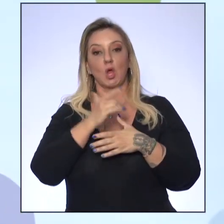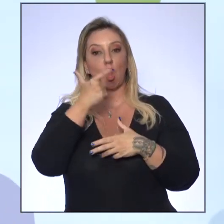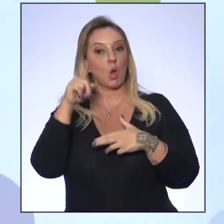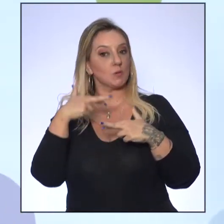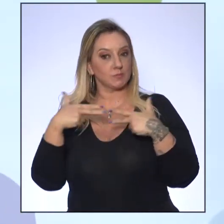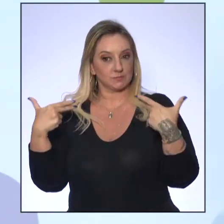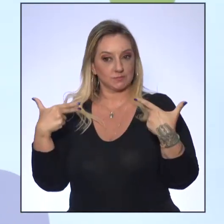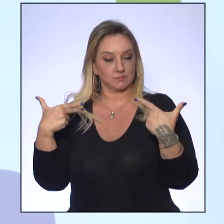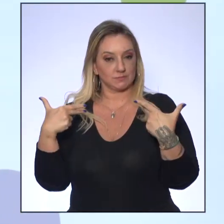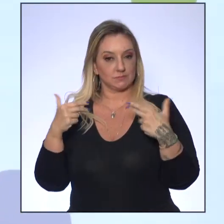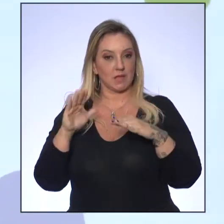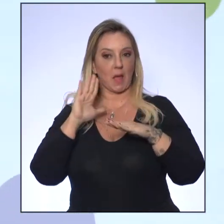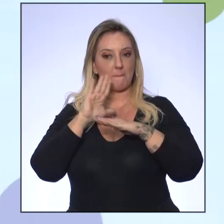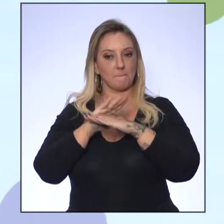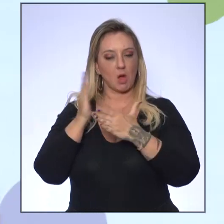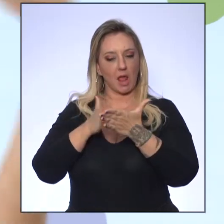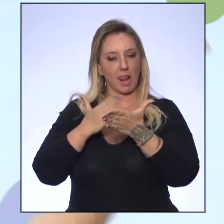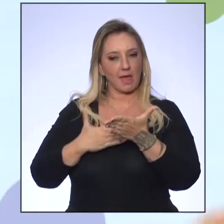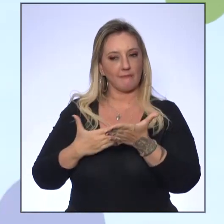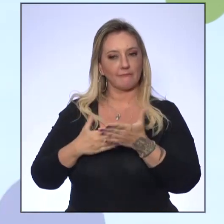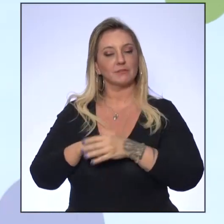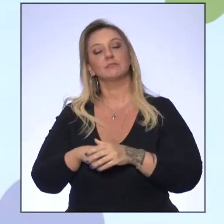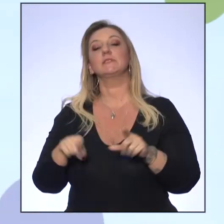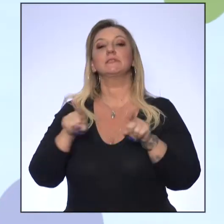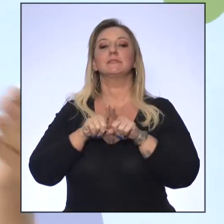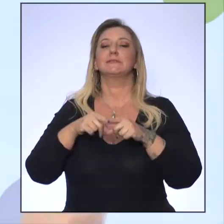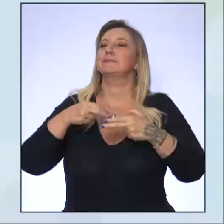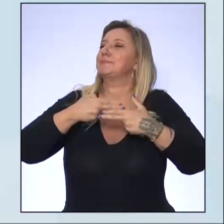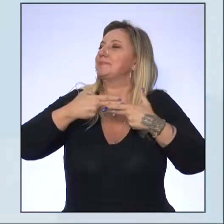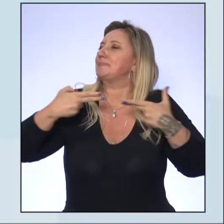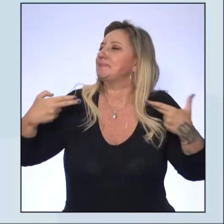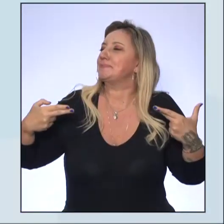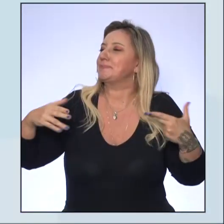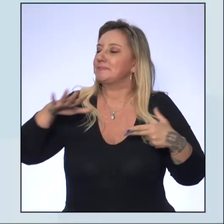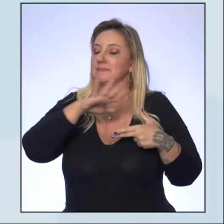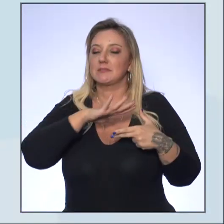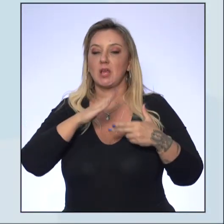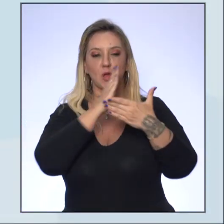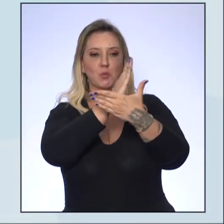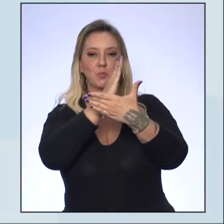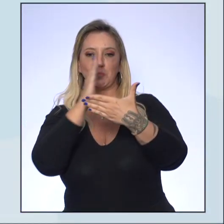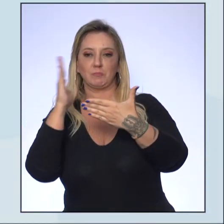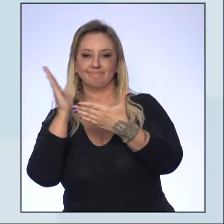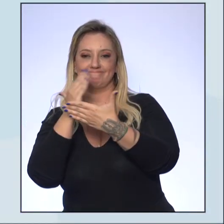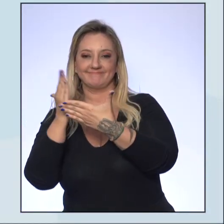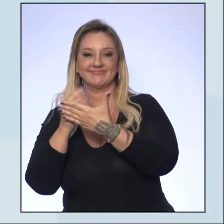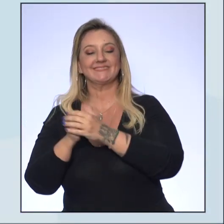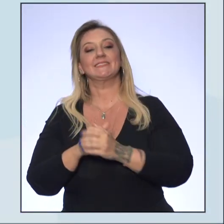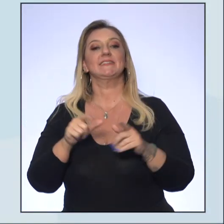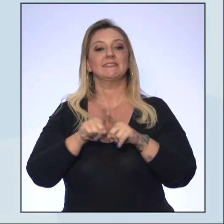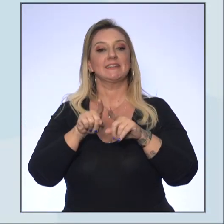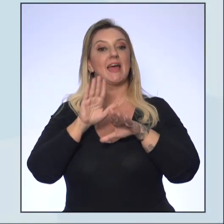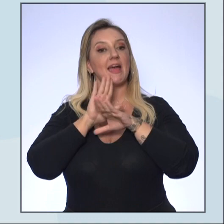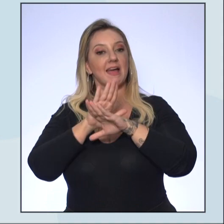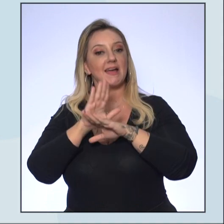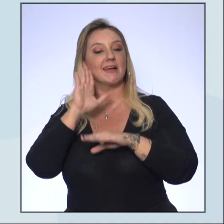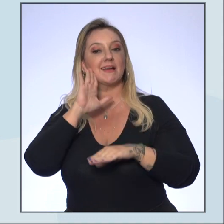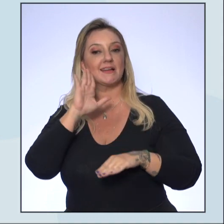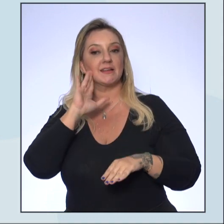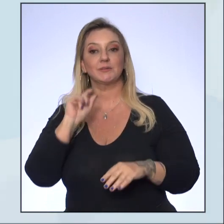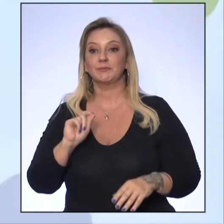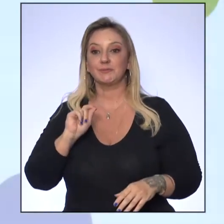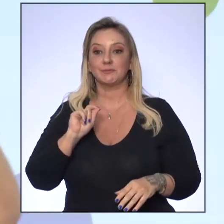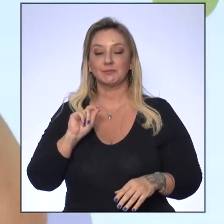outros auxílios, como apoio livro, além de toda uma infraestrutura de bibliotecas. E um auxílio muito interessante